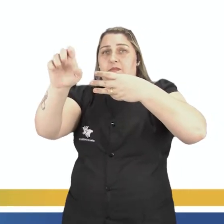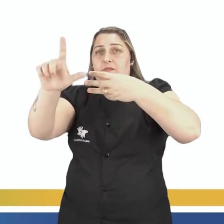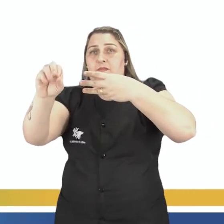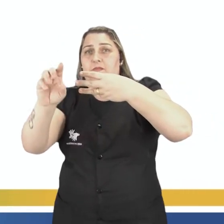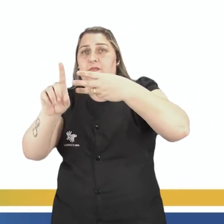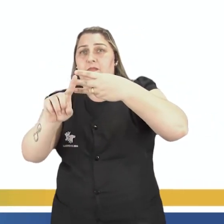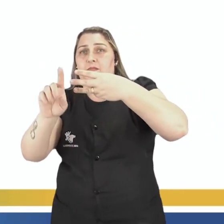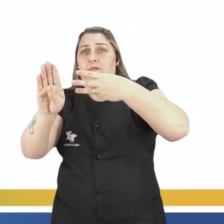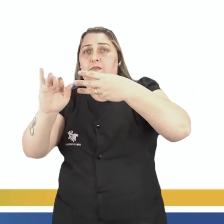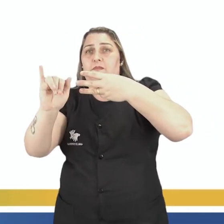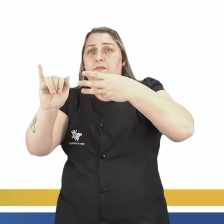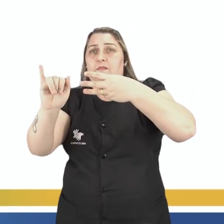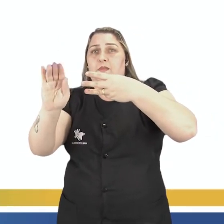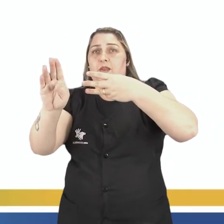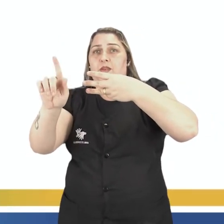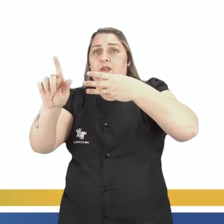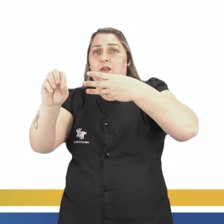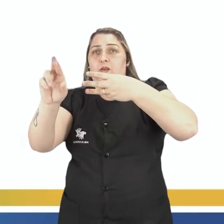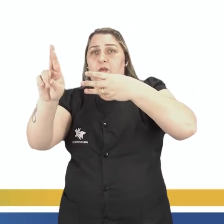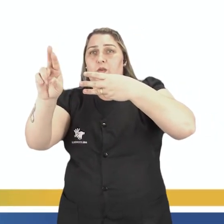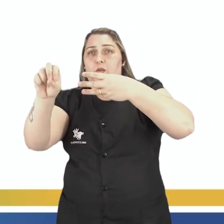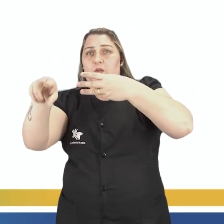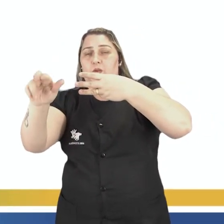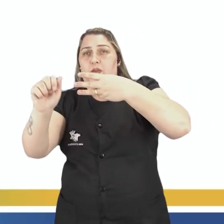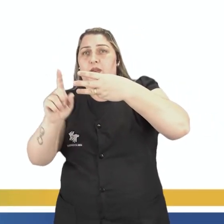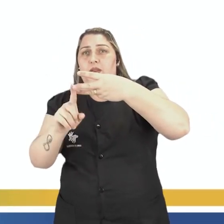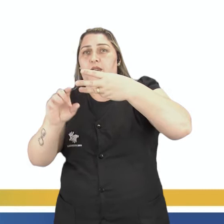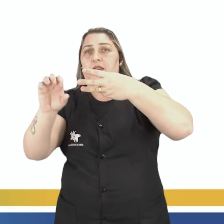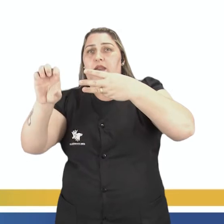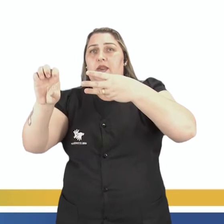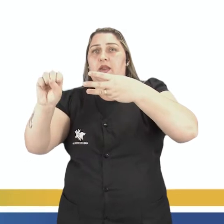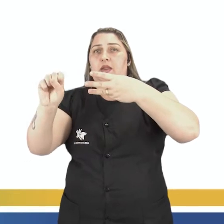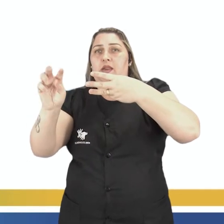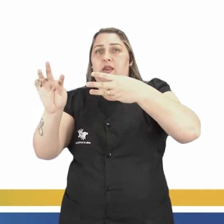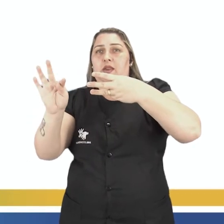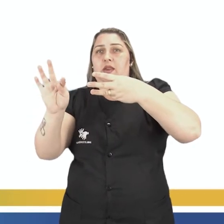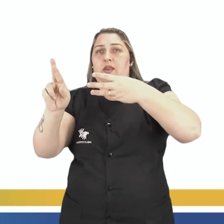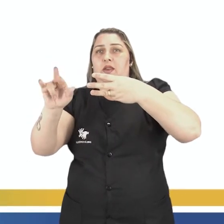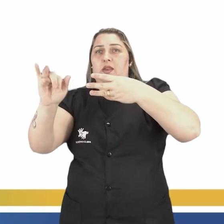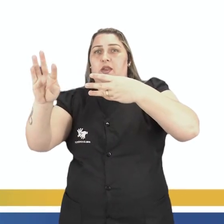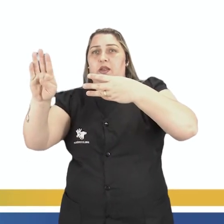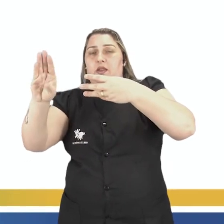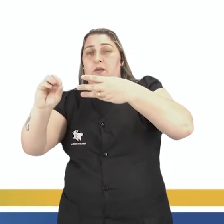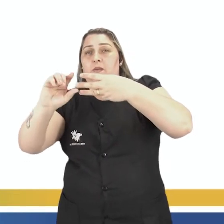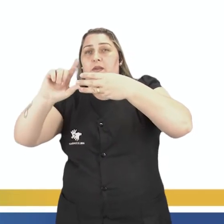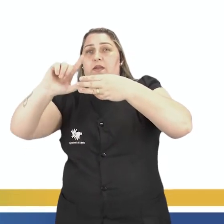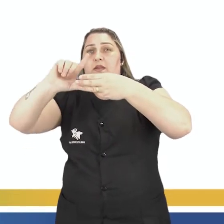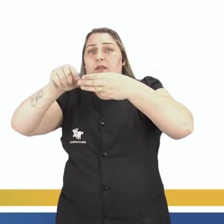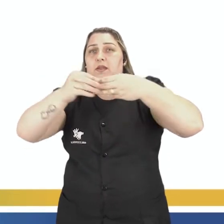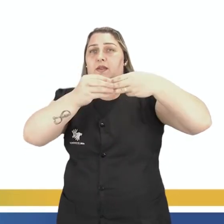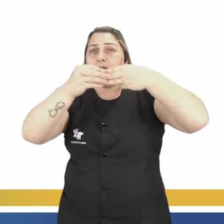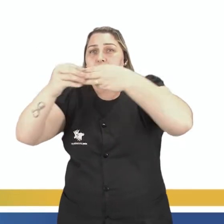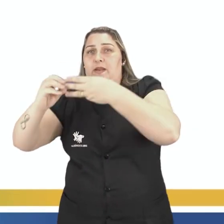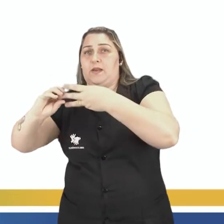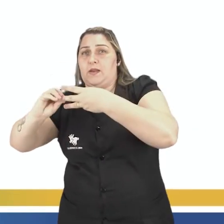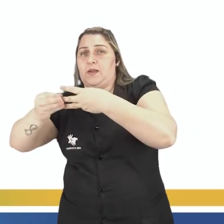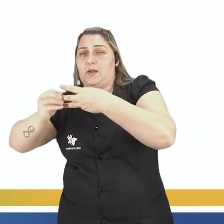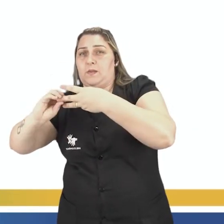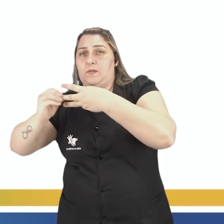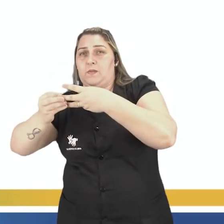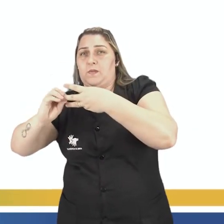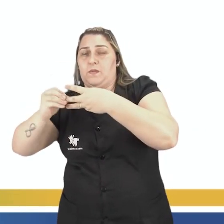estribo. E o estribo é o menor osso do corpo humano. E em seguida será levado por células